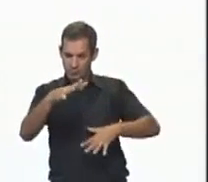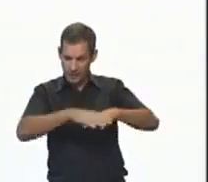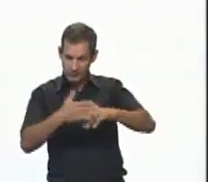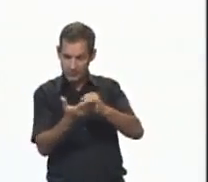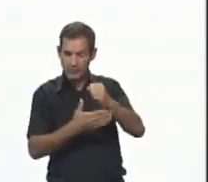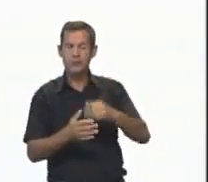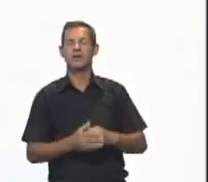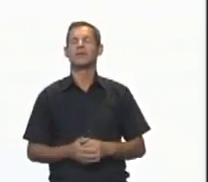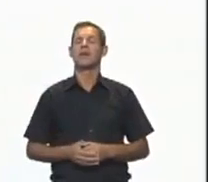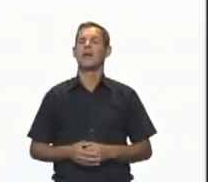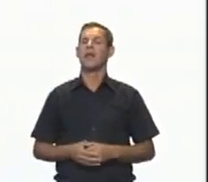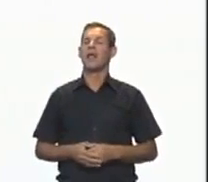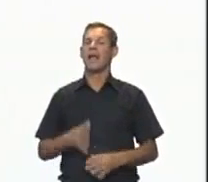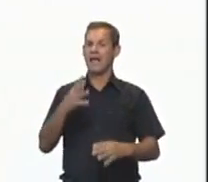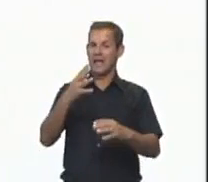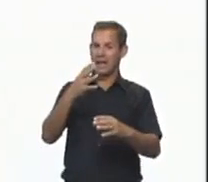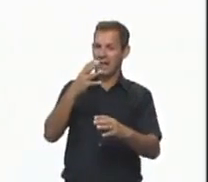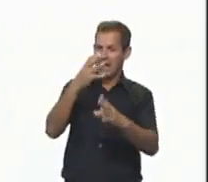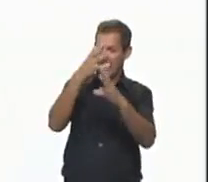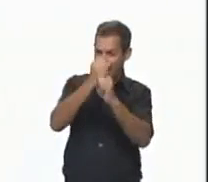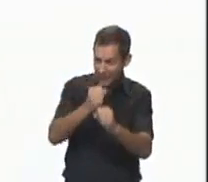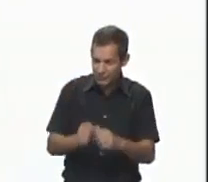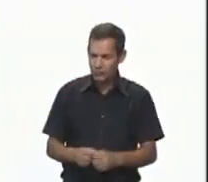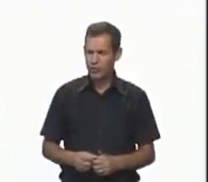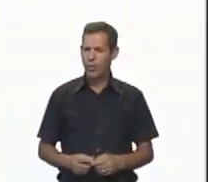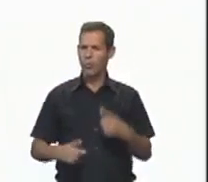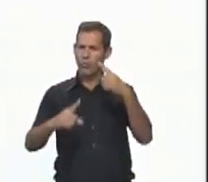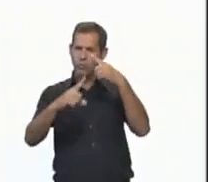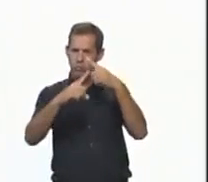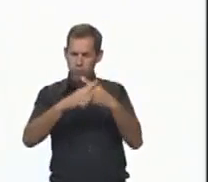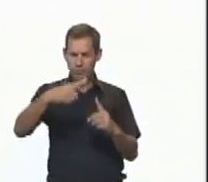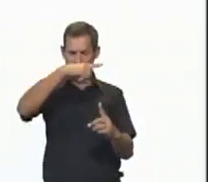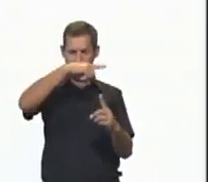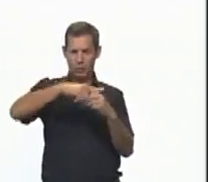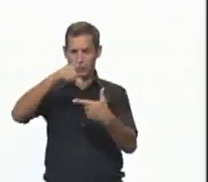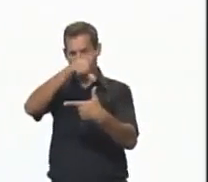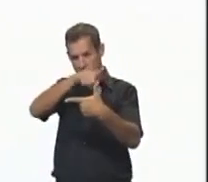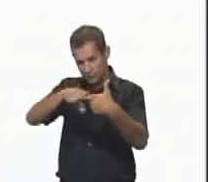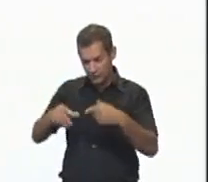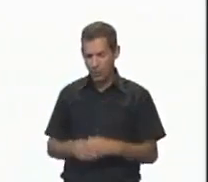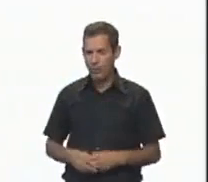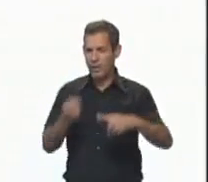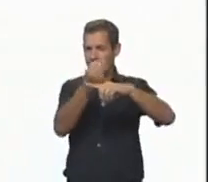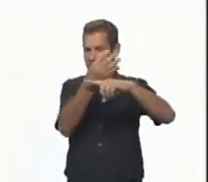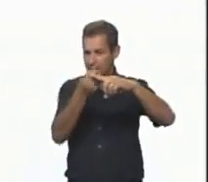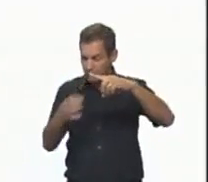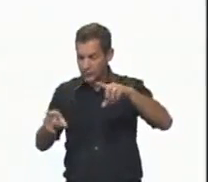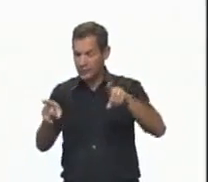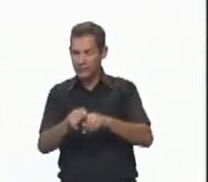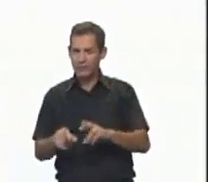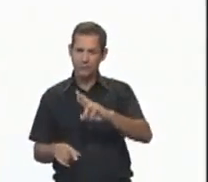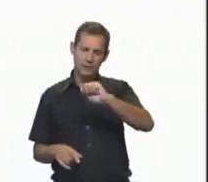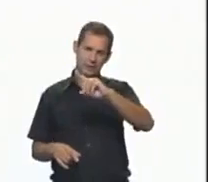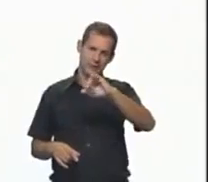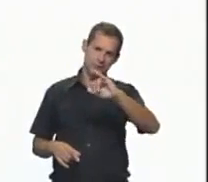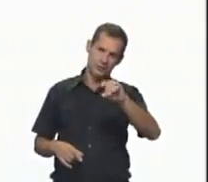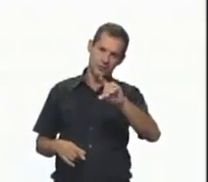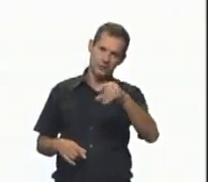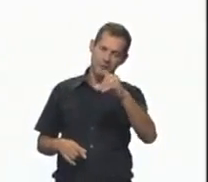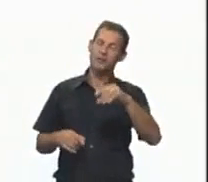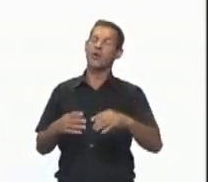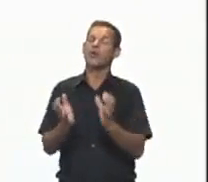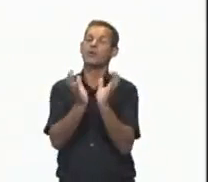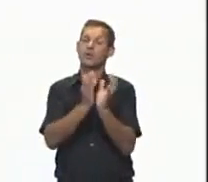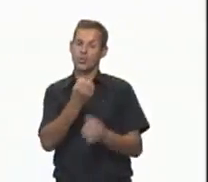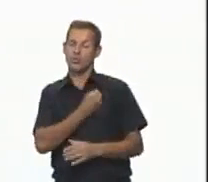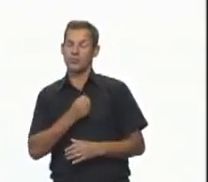matemáticas básicas: adição, subtração, multiplicação, divisão, potenciação e radiciação. Em que conjunto de